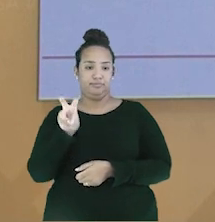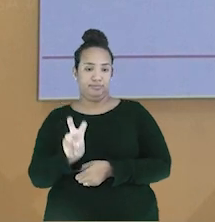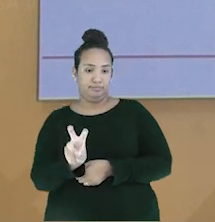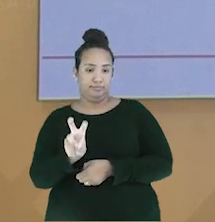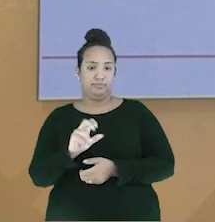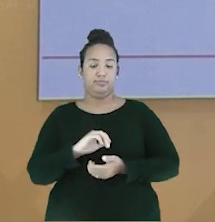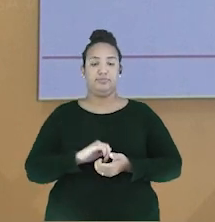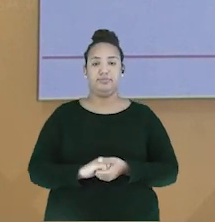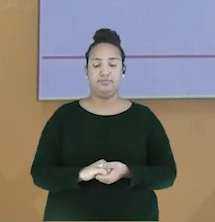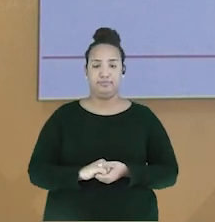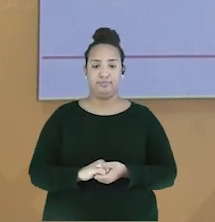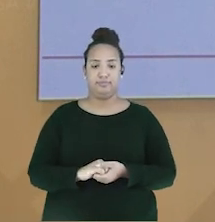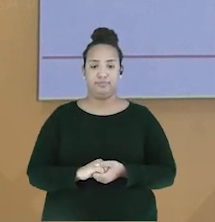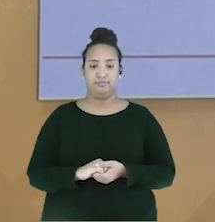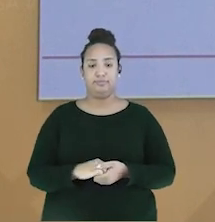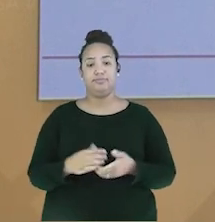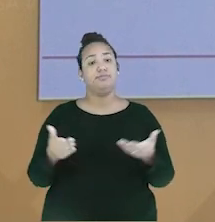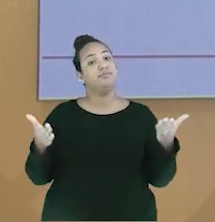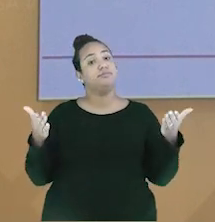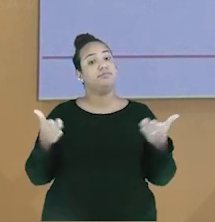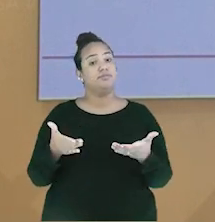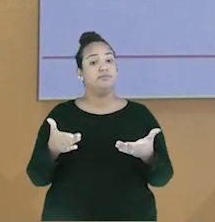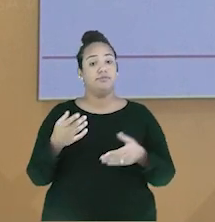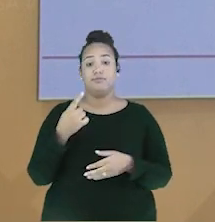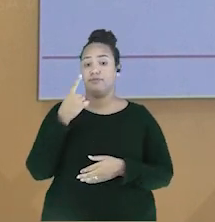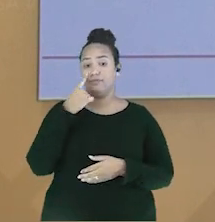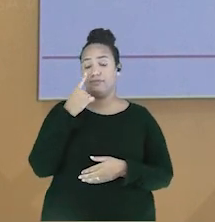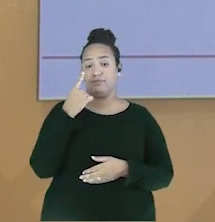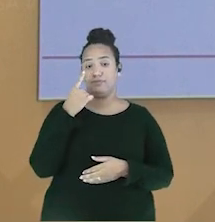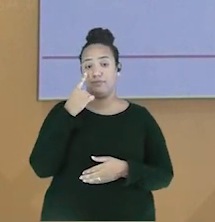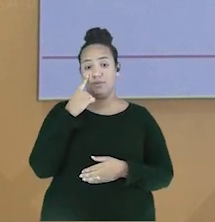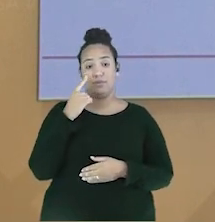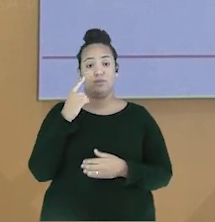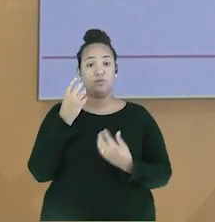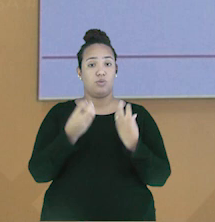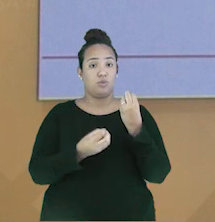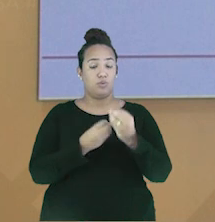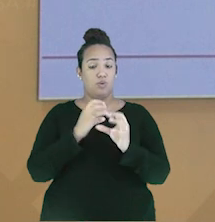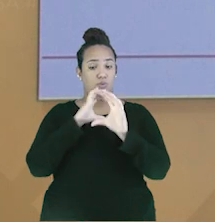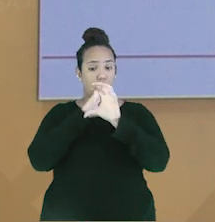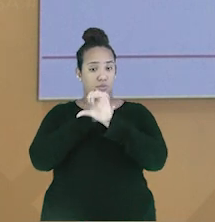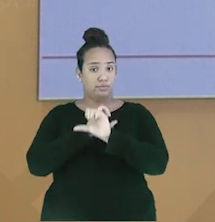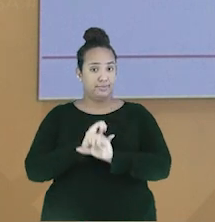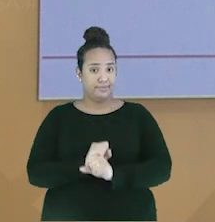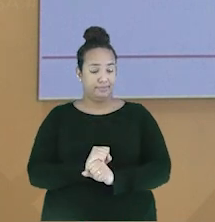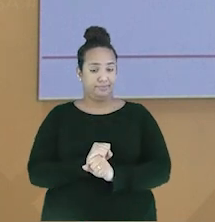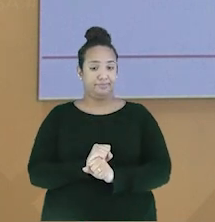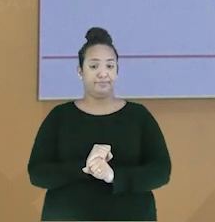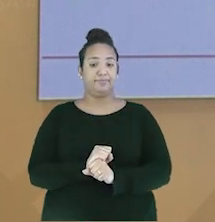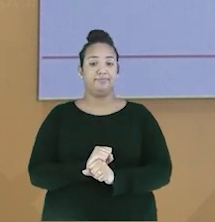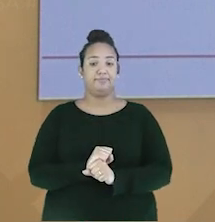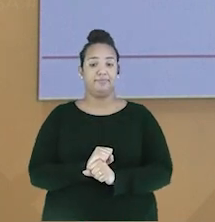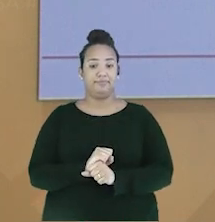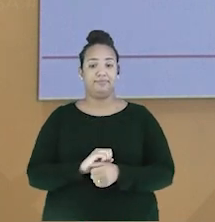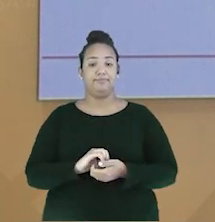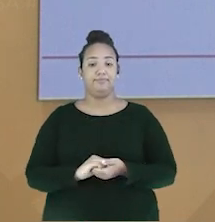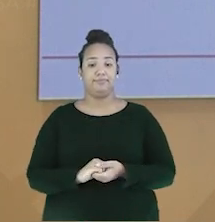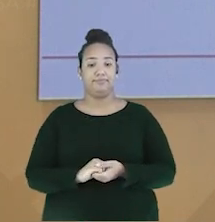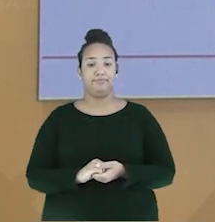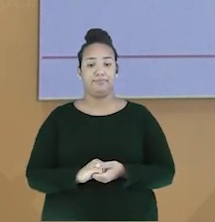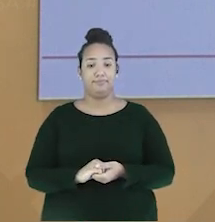livros. Agora, nós vamos, então, fazer o cálculo dessa conta.